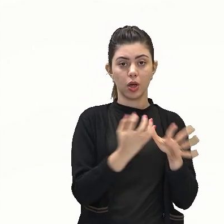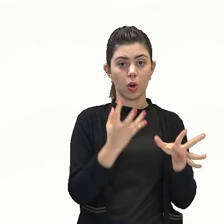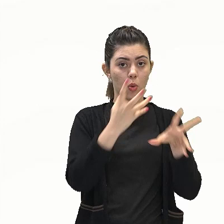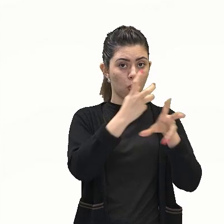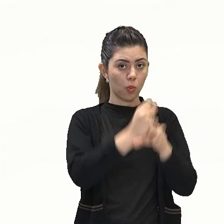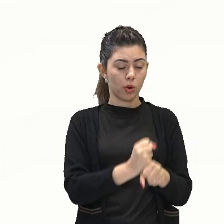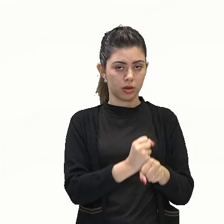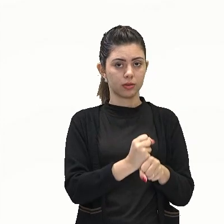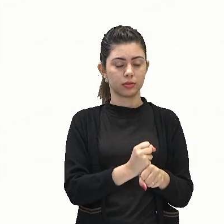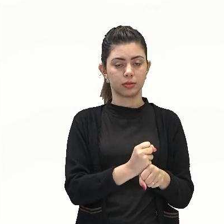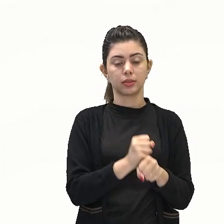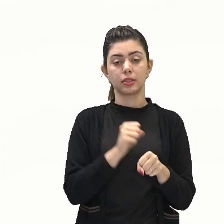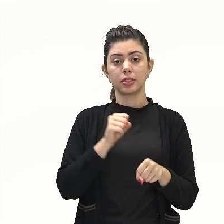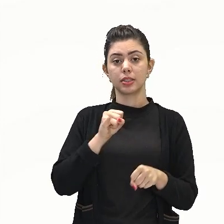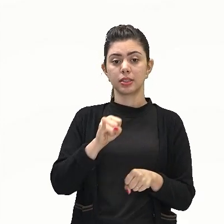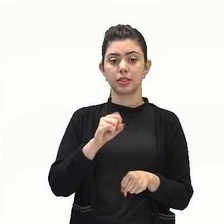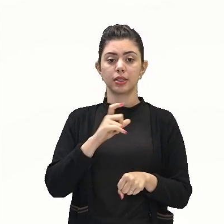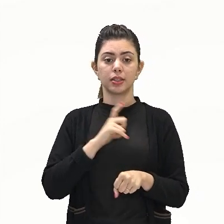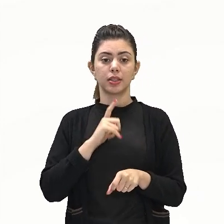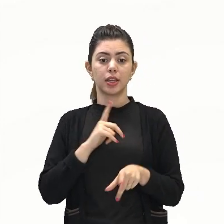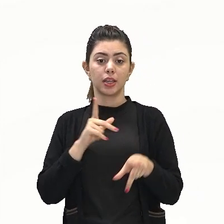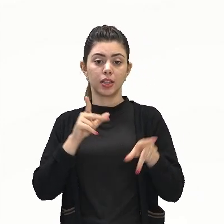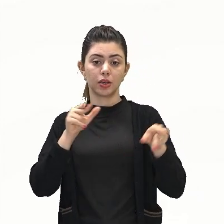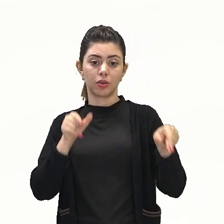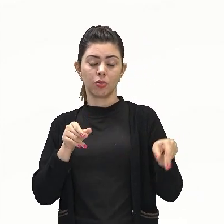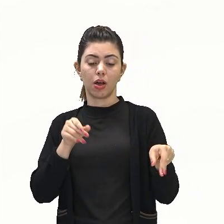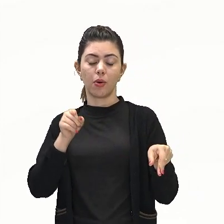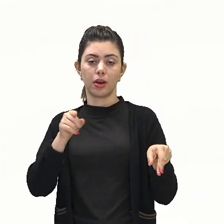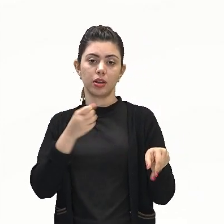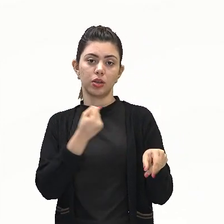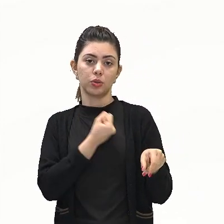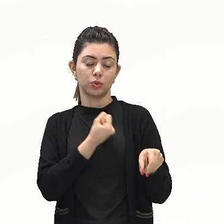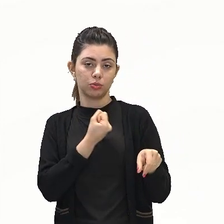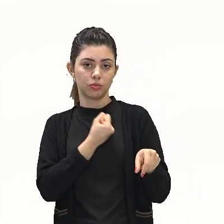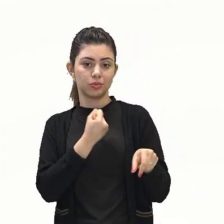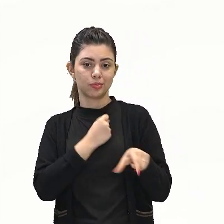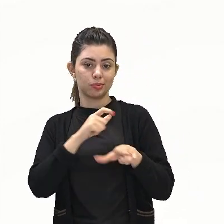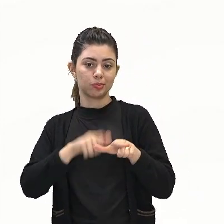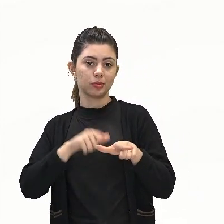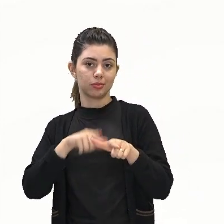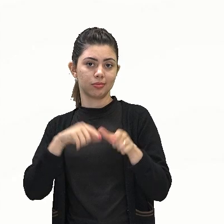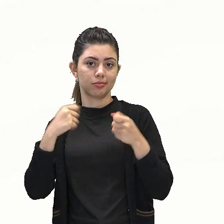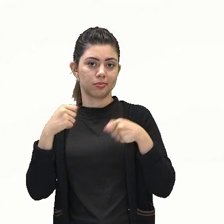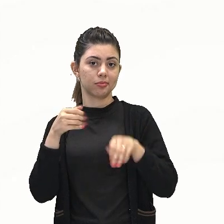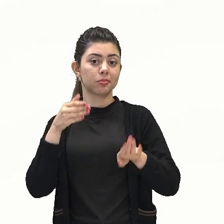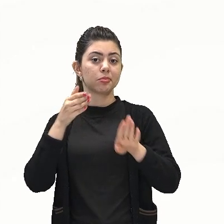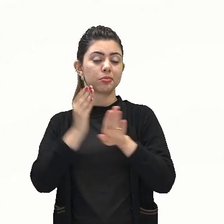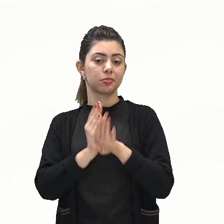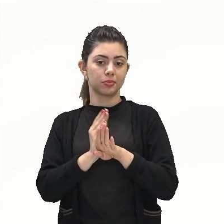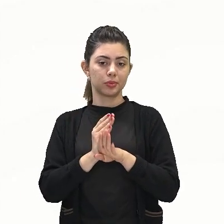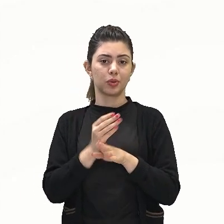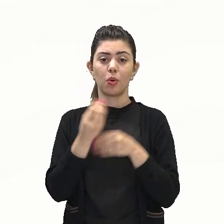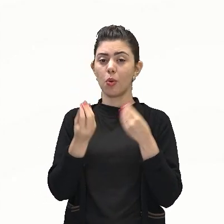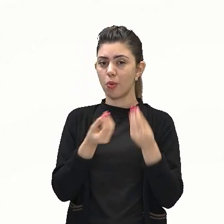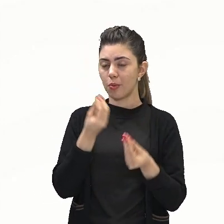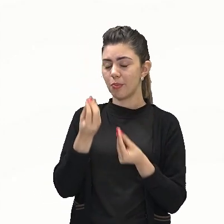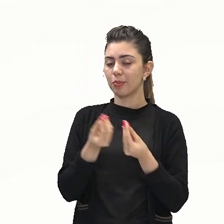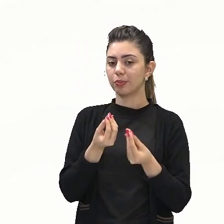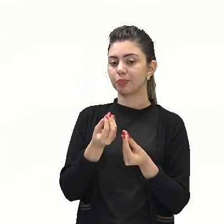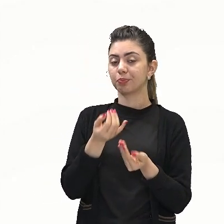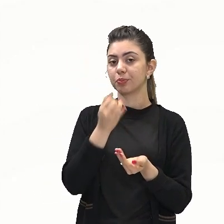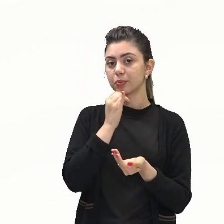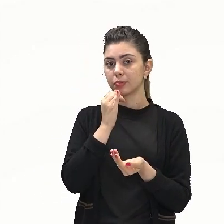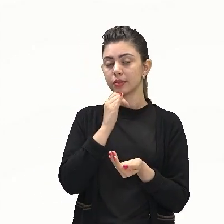ela for igual ao meu número de incógnitas. Como assim? Meu número